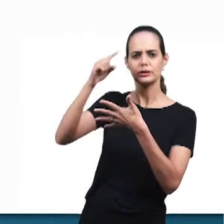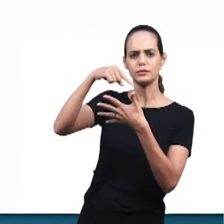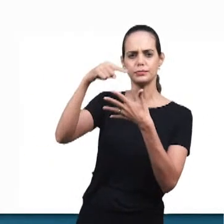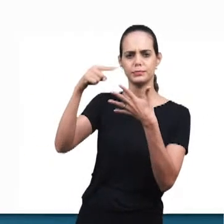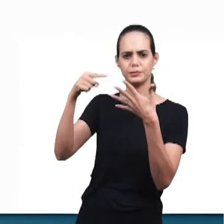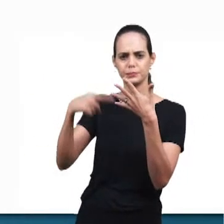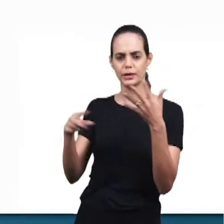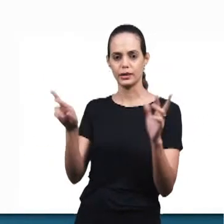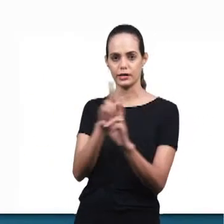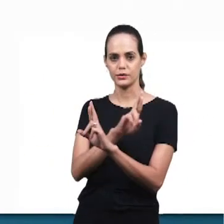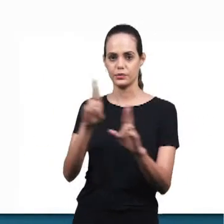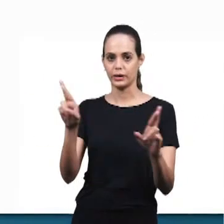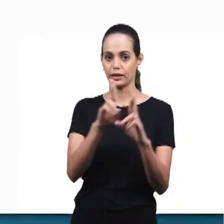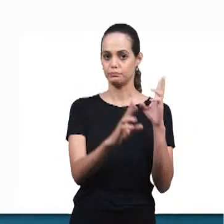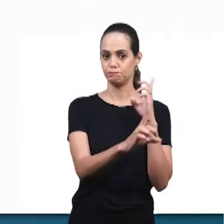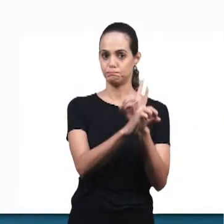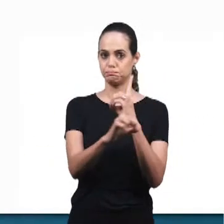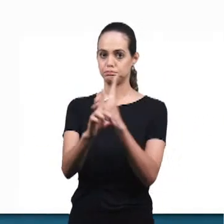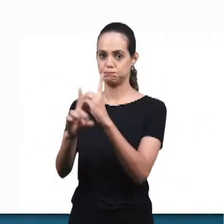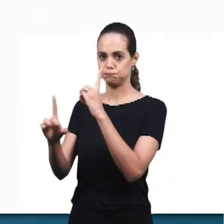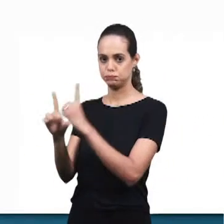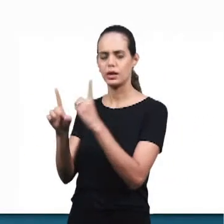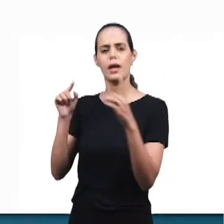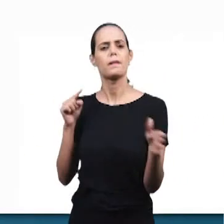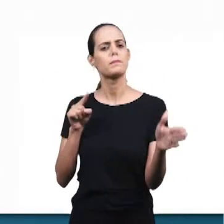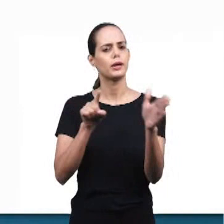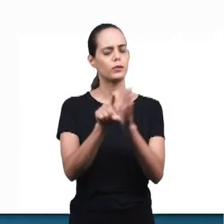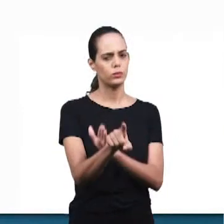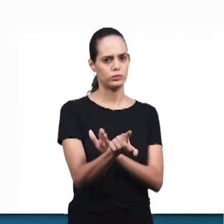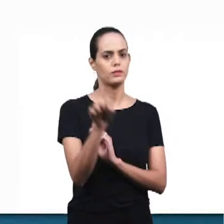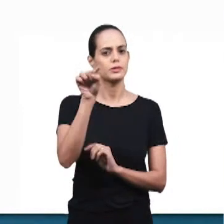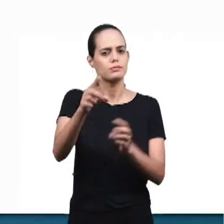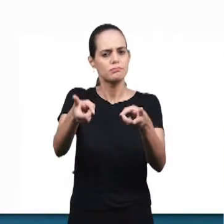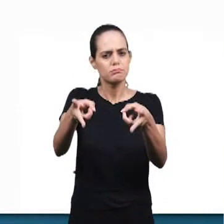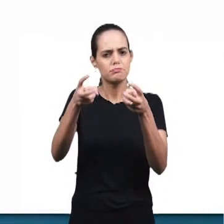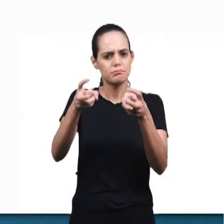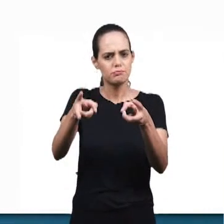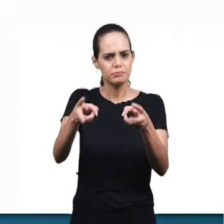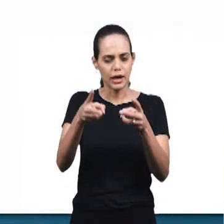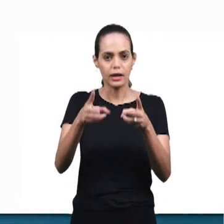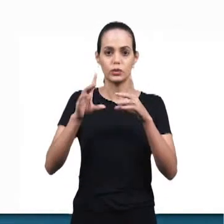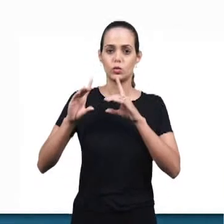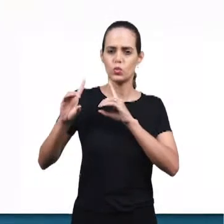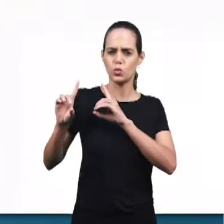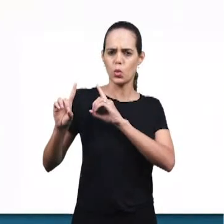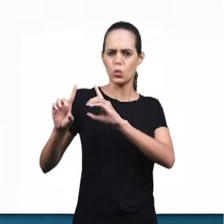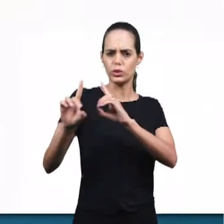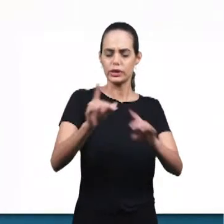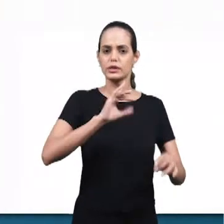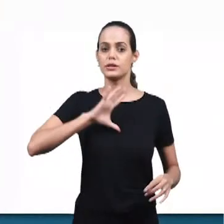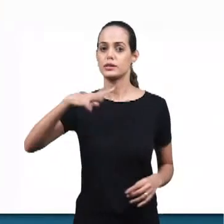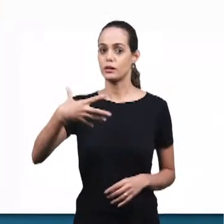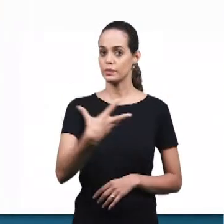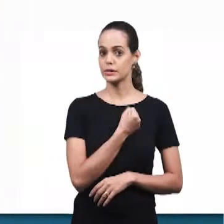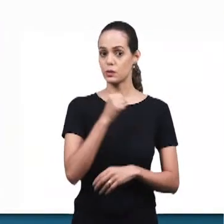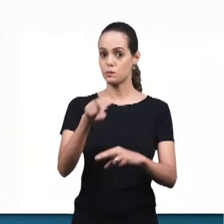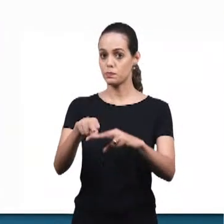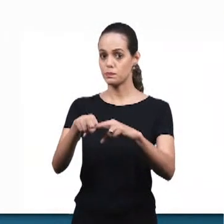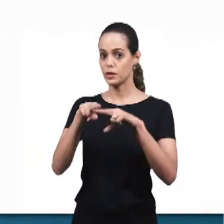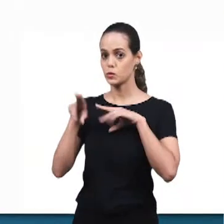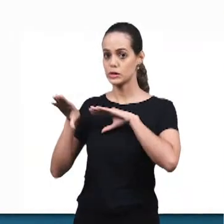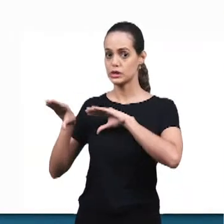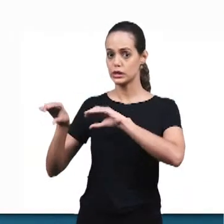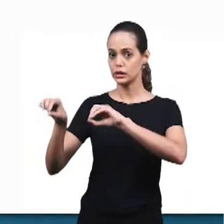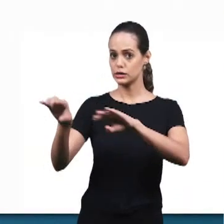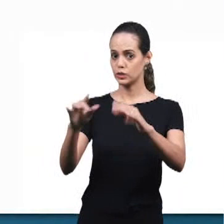a nossa tarefa é a seguinte: identifique a doutrina de salvação em um só destes ensinos